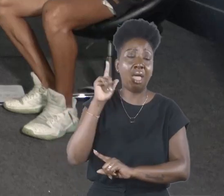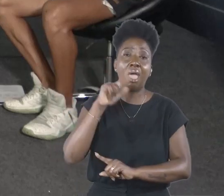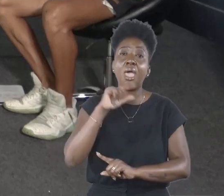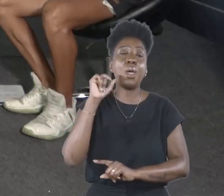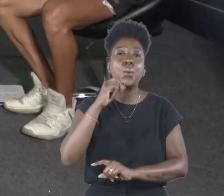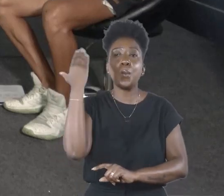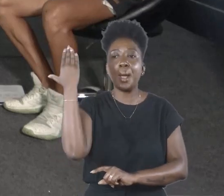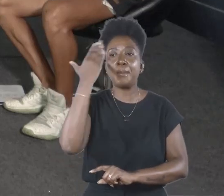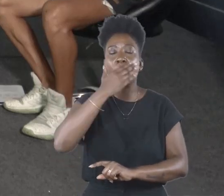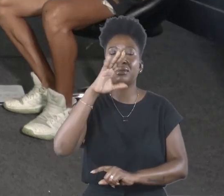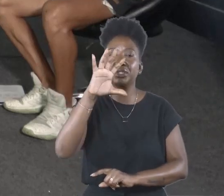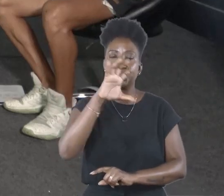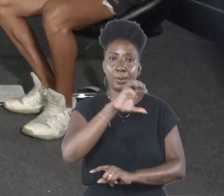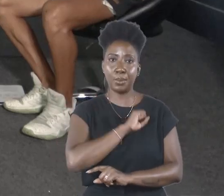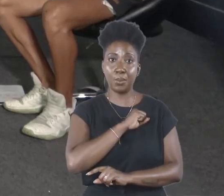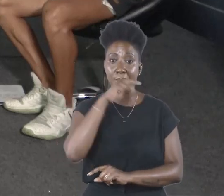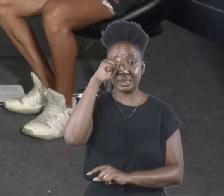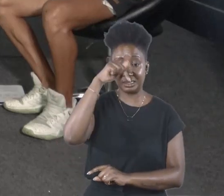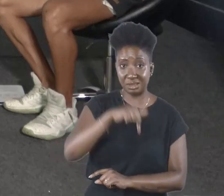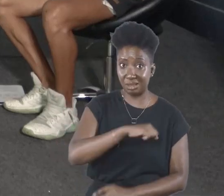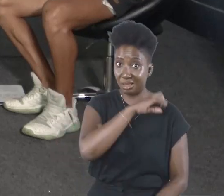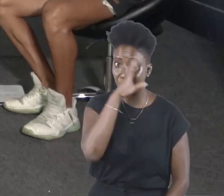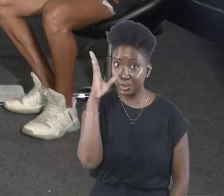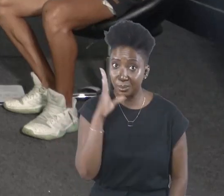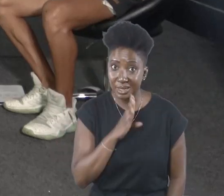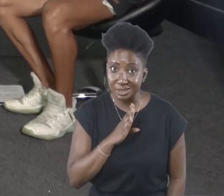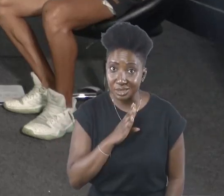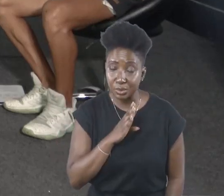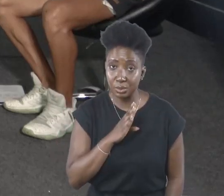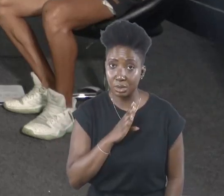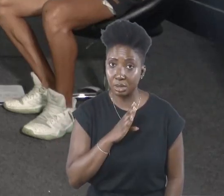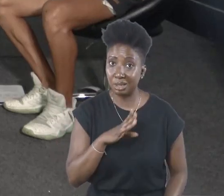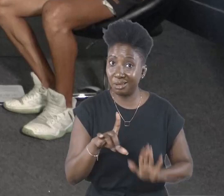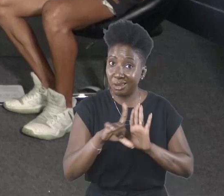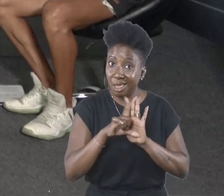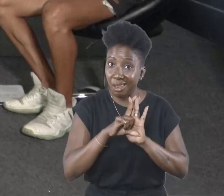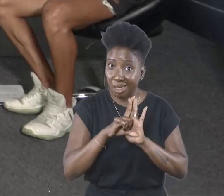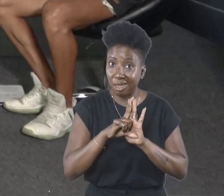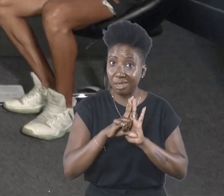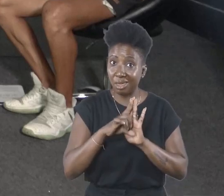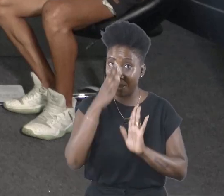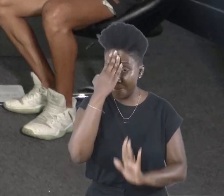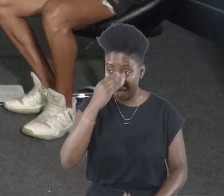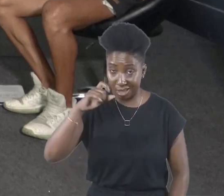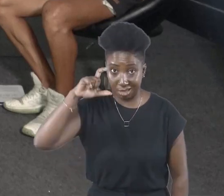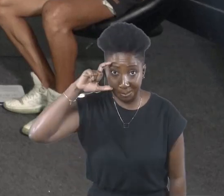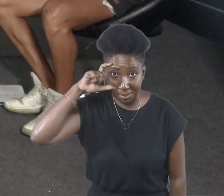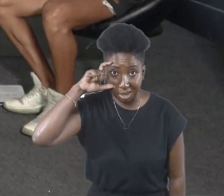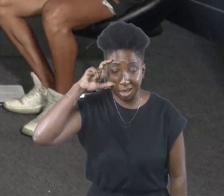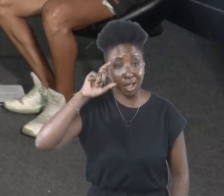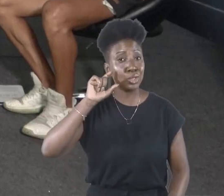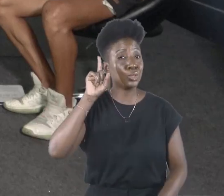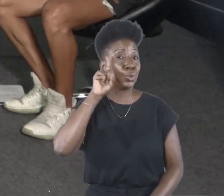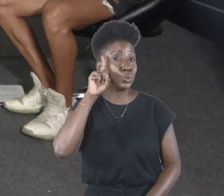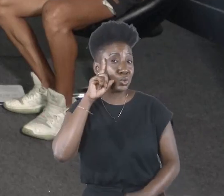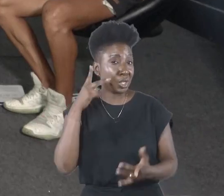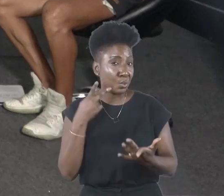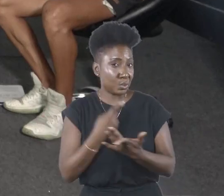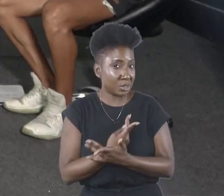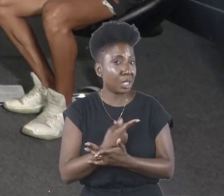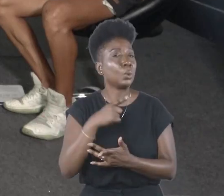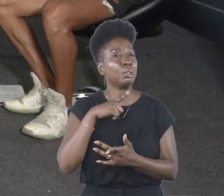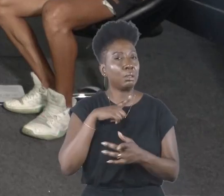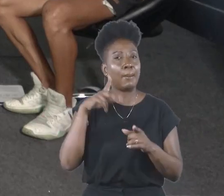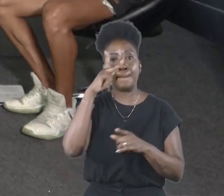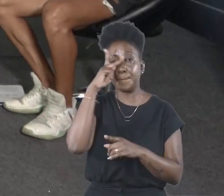3 tapas, o que foi combinado. No Haiti, bater na mulher é crime, mas é uma prova de amor também. O cara tá louco